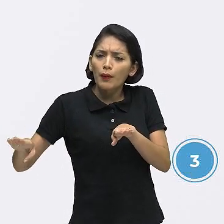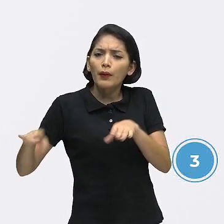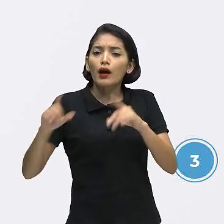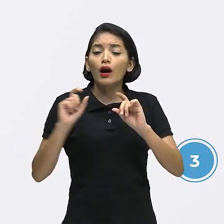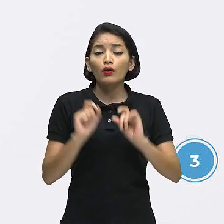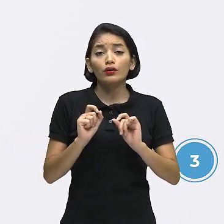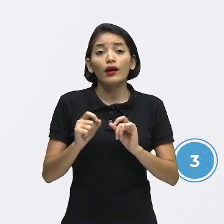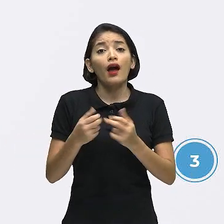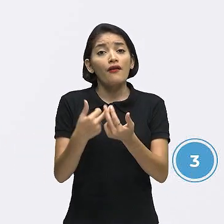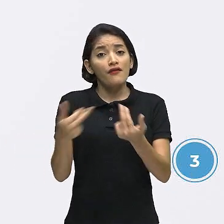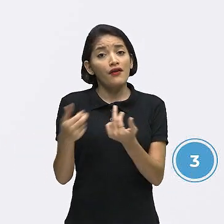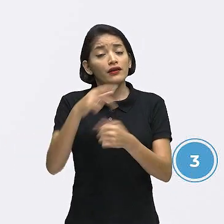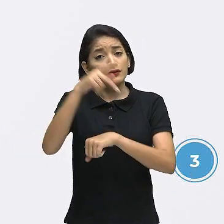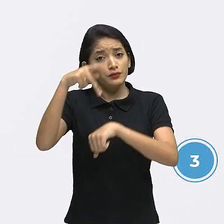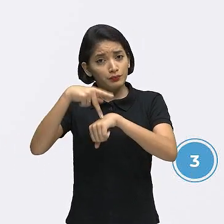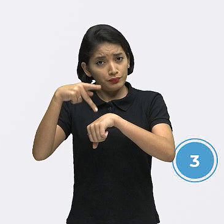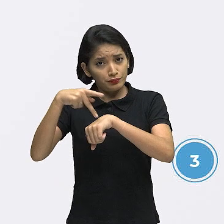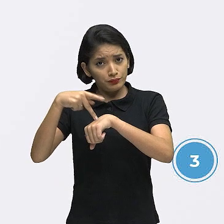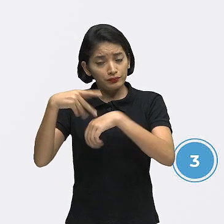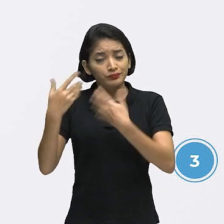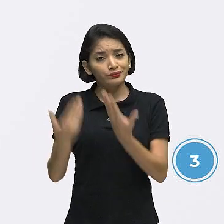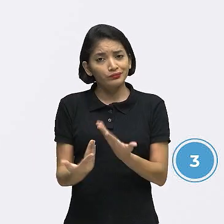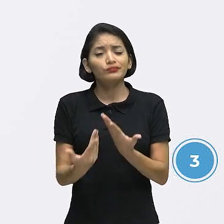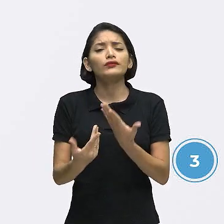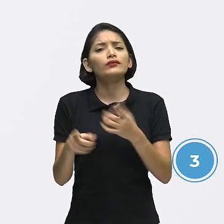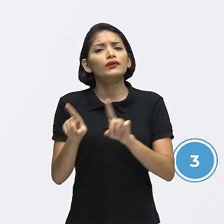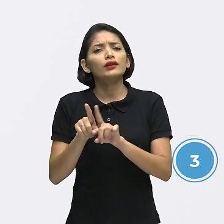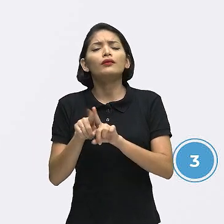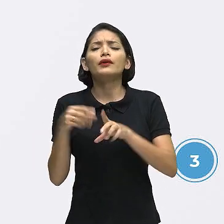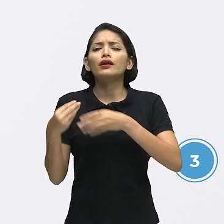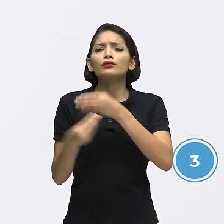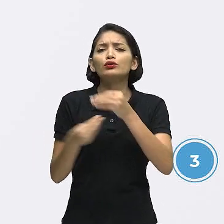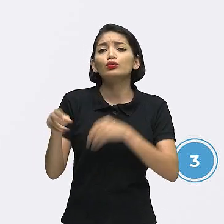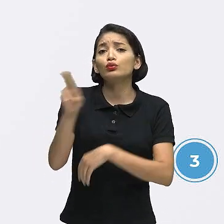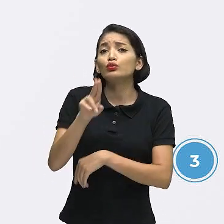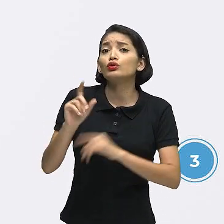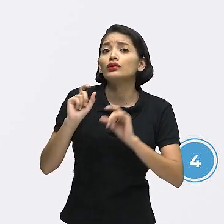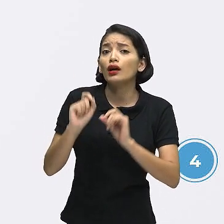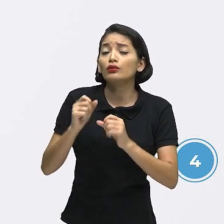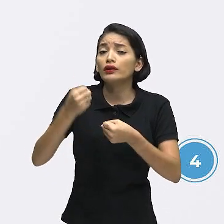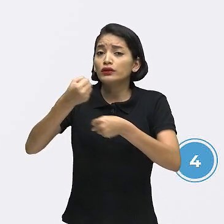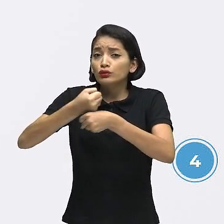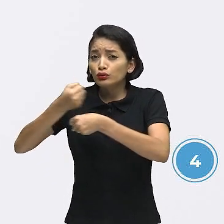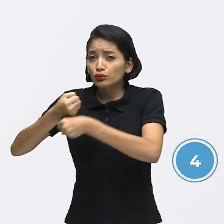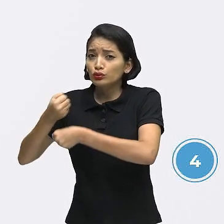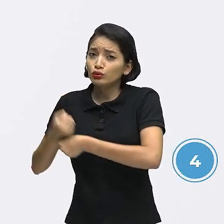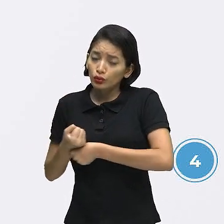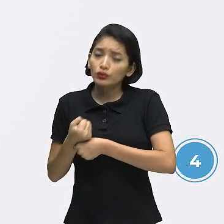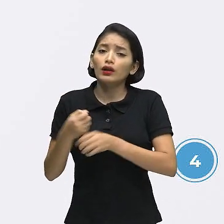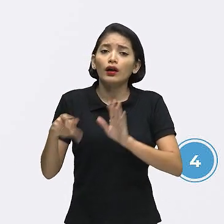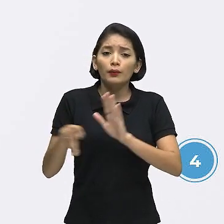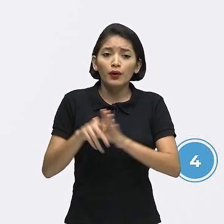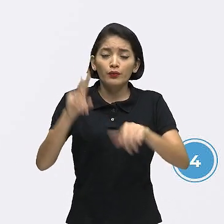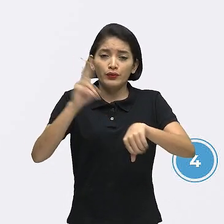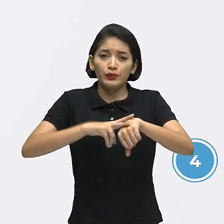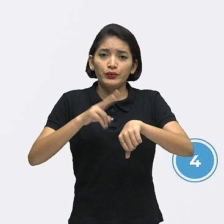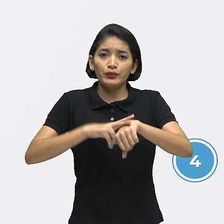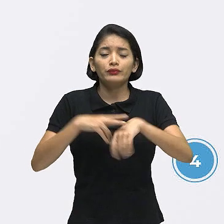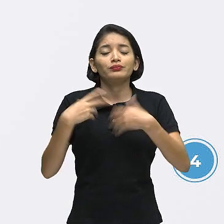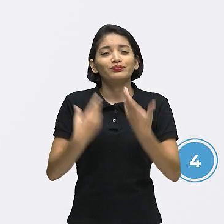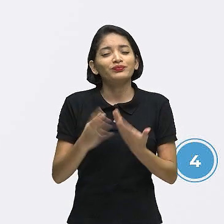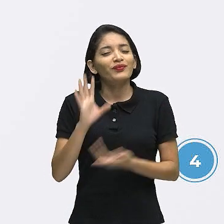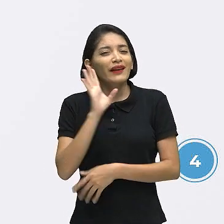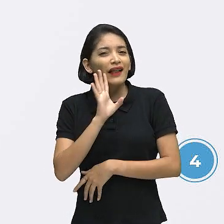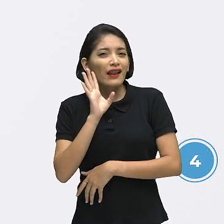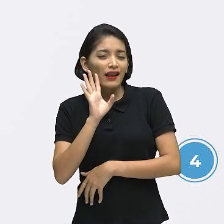de rochas. E aí esse componente do solo é utilizado na construção civil, né? Então essa é uma palavra-chave bem legal para a